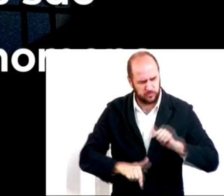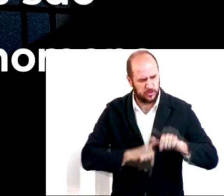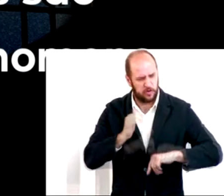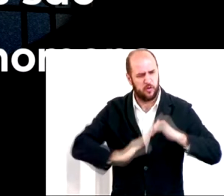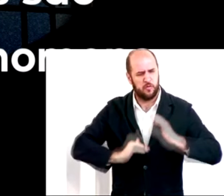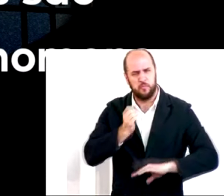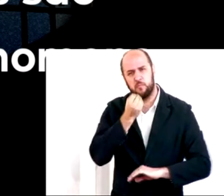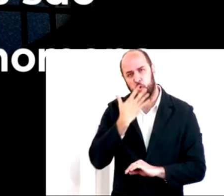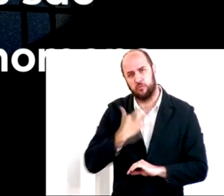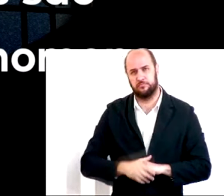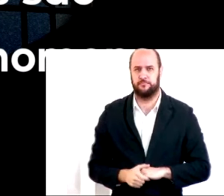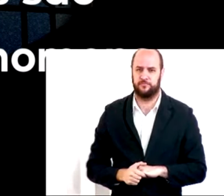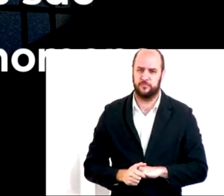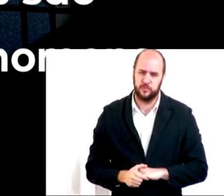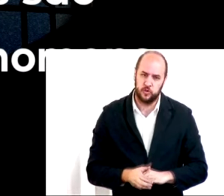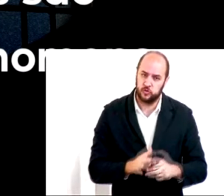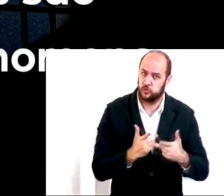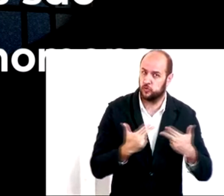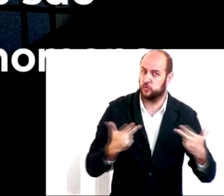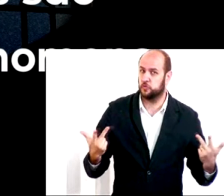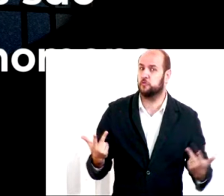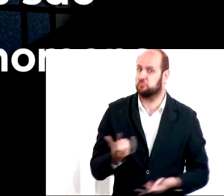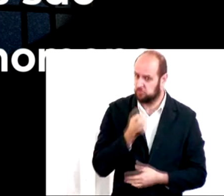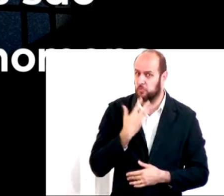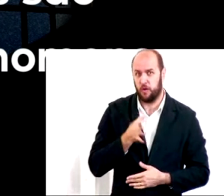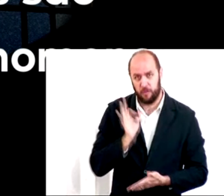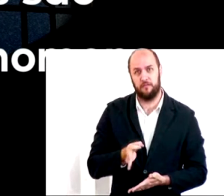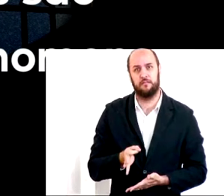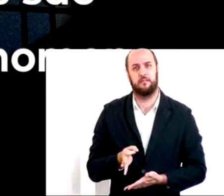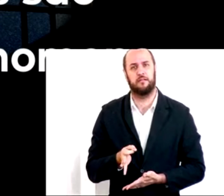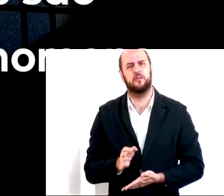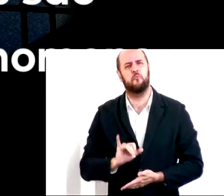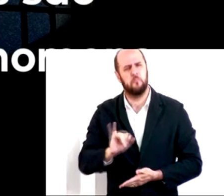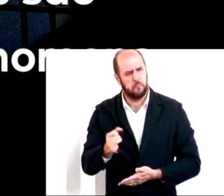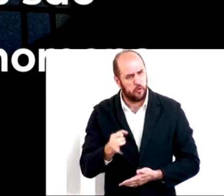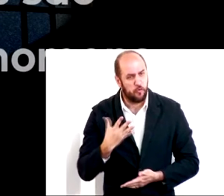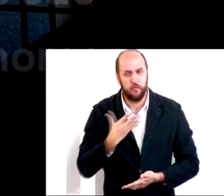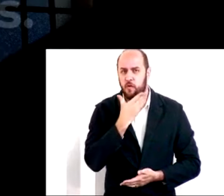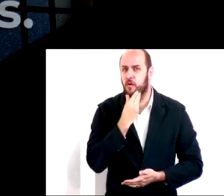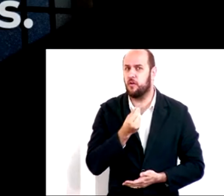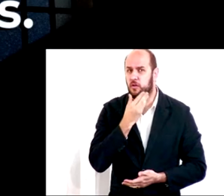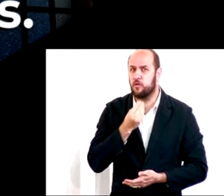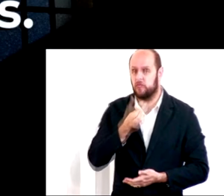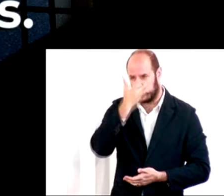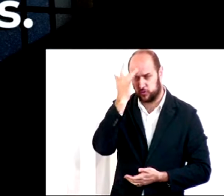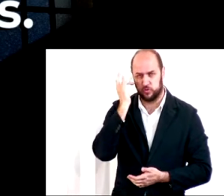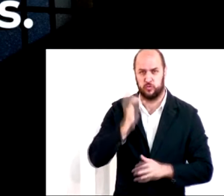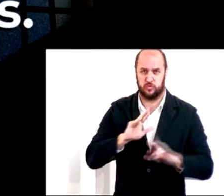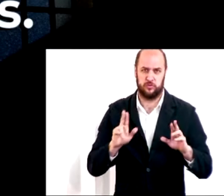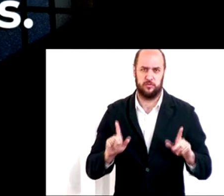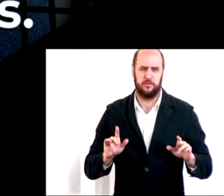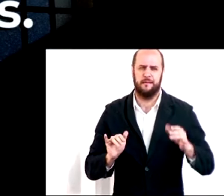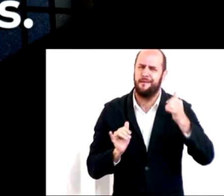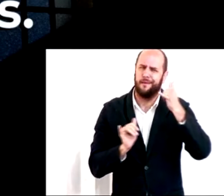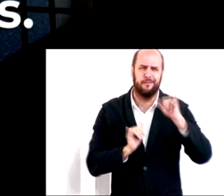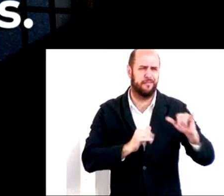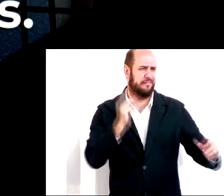obras. Estas coisas são excelentes e proveitosas aos homens. Evita discussões